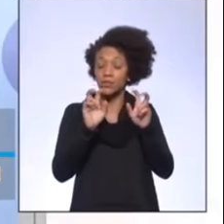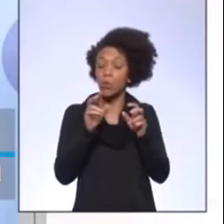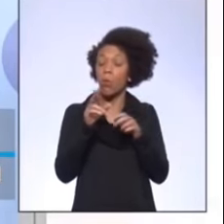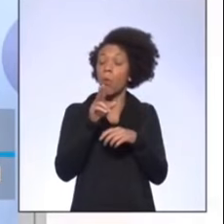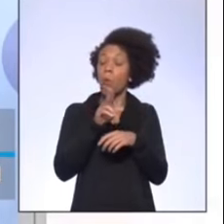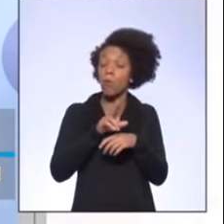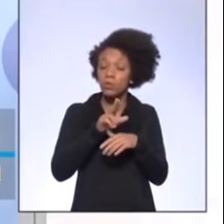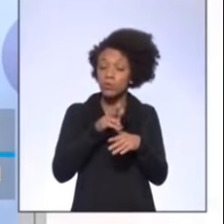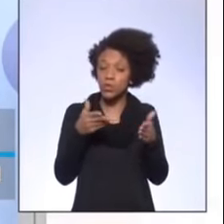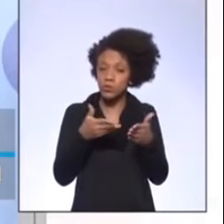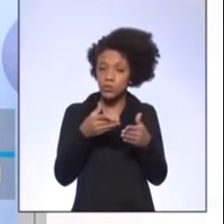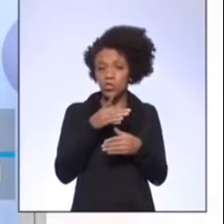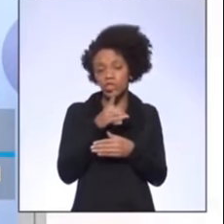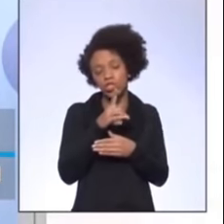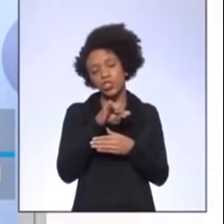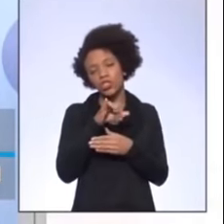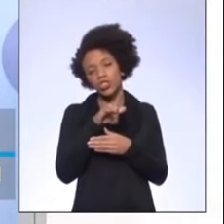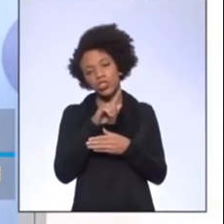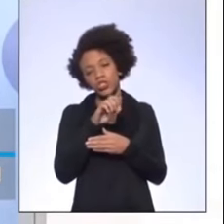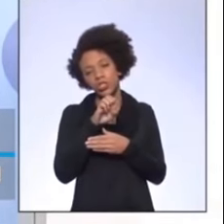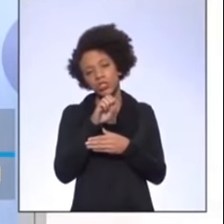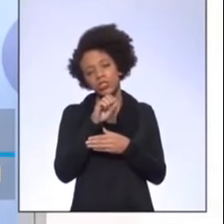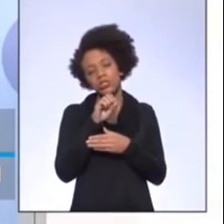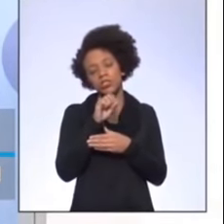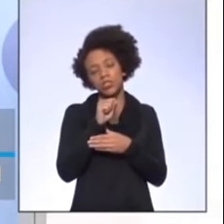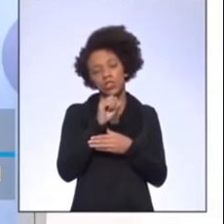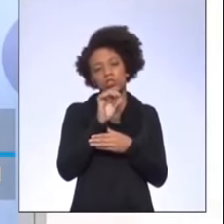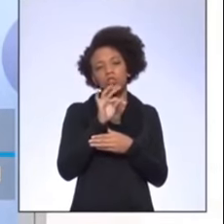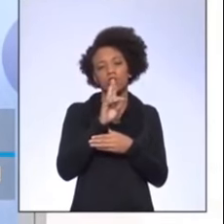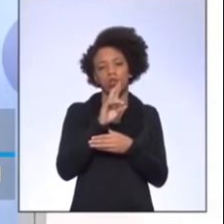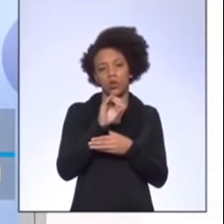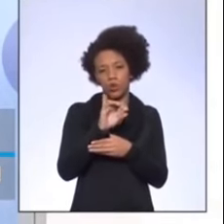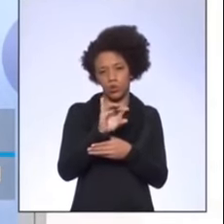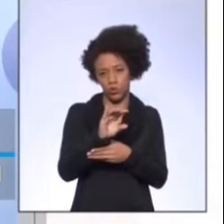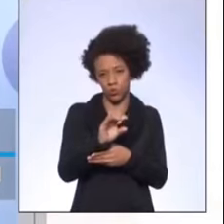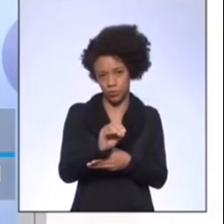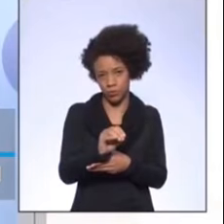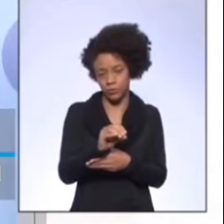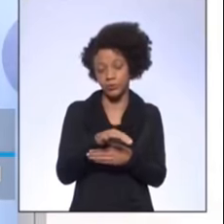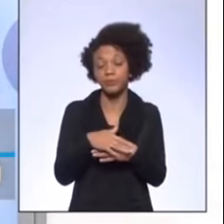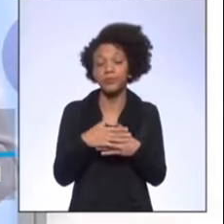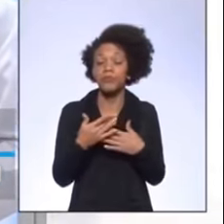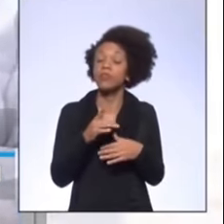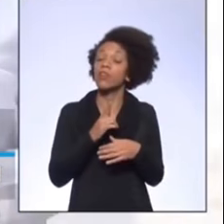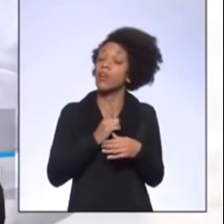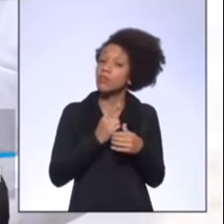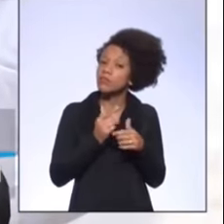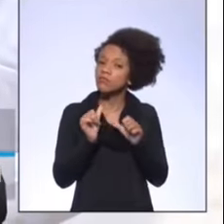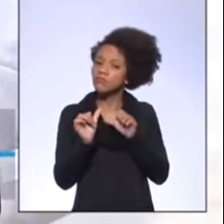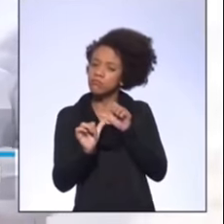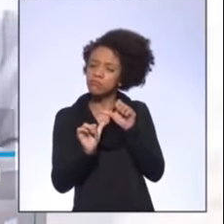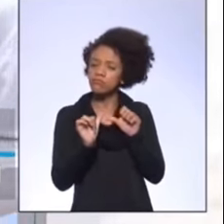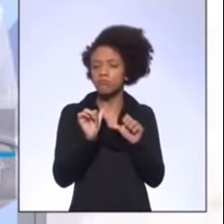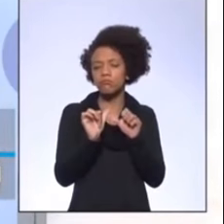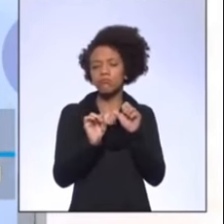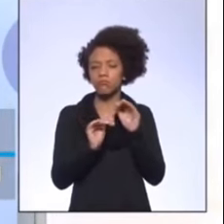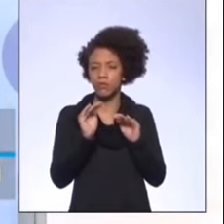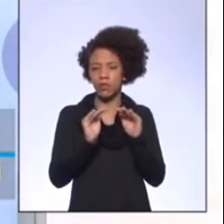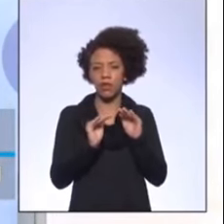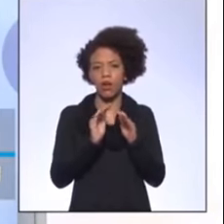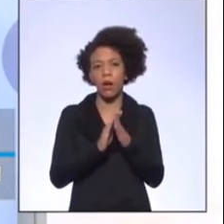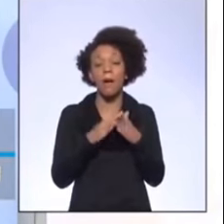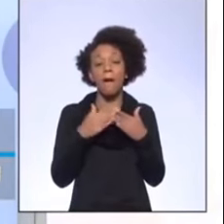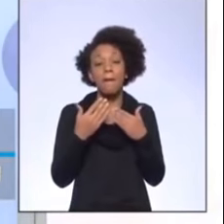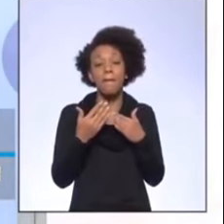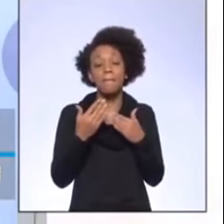Então é digestório, respiratório, circulatório ou cardiovascular. Tá? Existem algumas variações aí nos livros. Tá? Sim, a